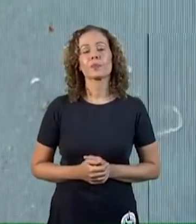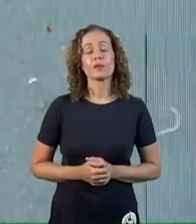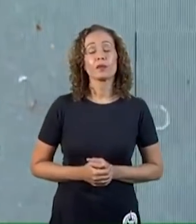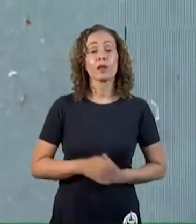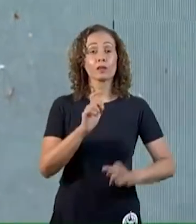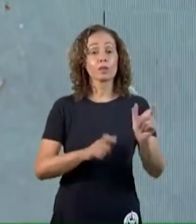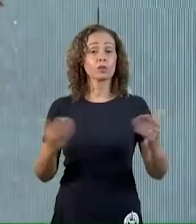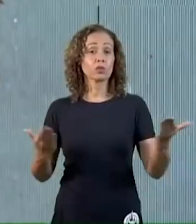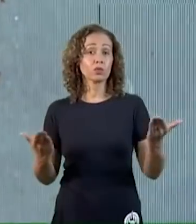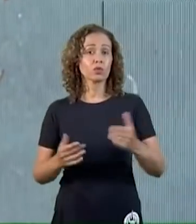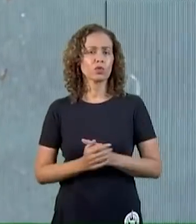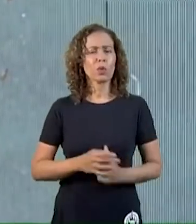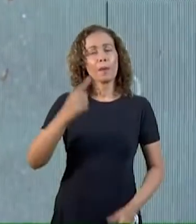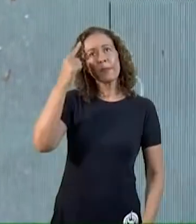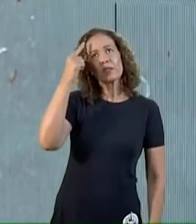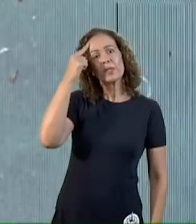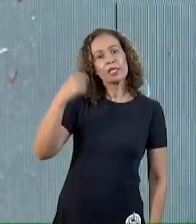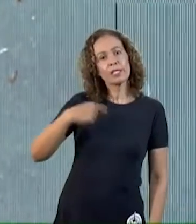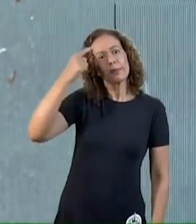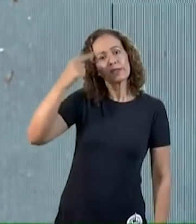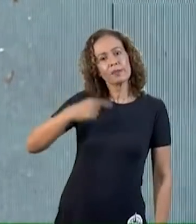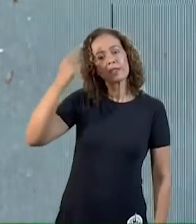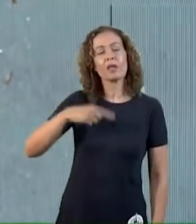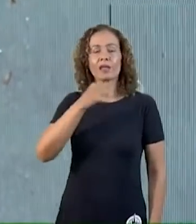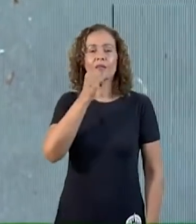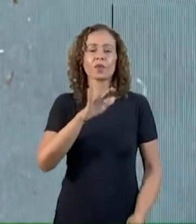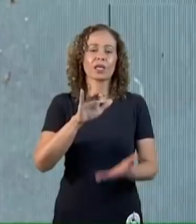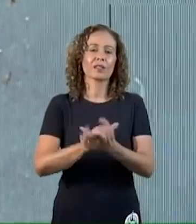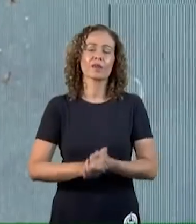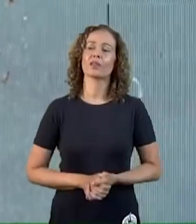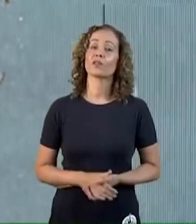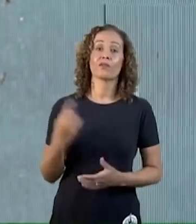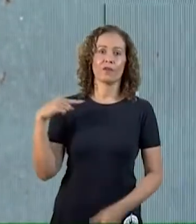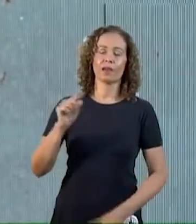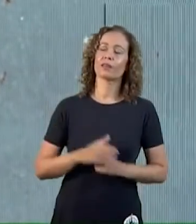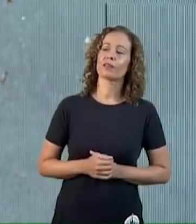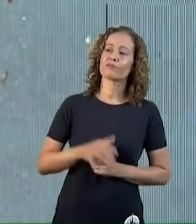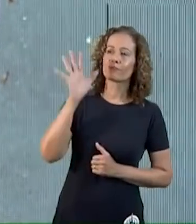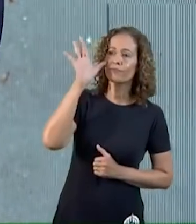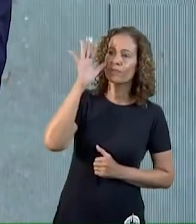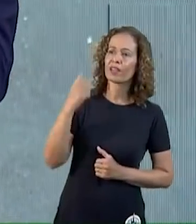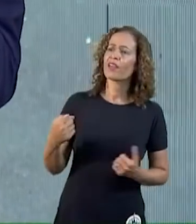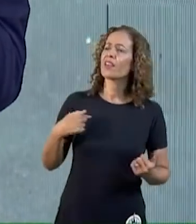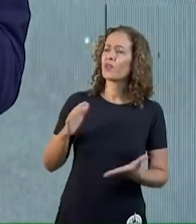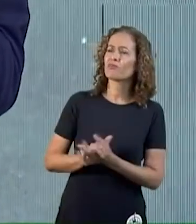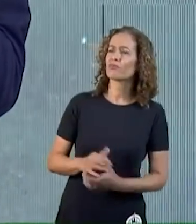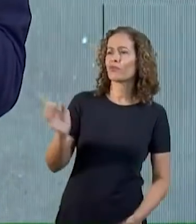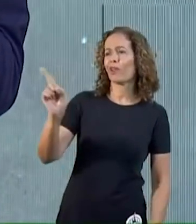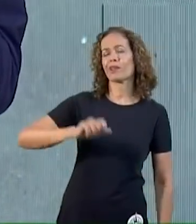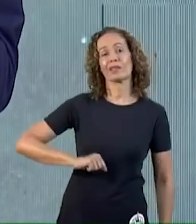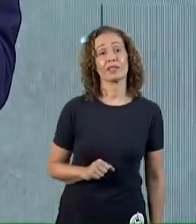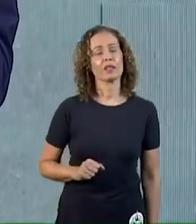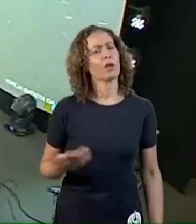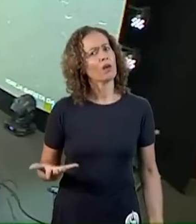hoje são assim. Elas veem um casamento e elas falam assim, ai, eu que não estou casada. Oh, cala a boca. Só